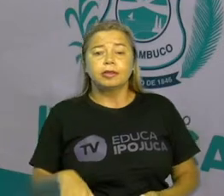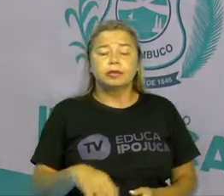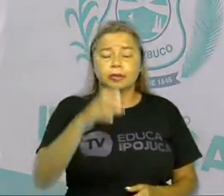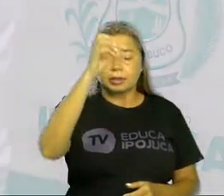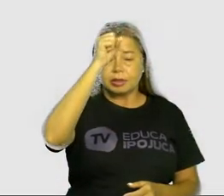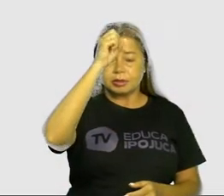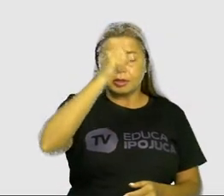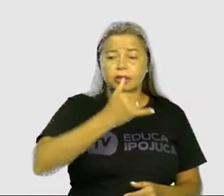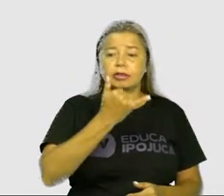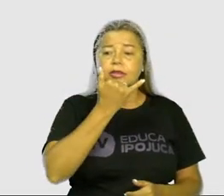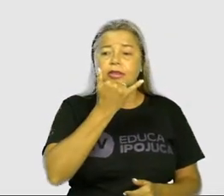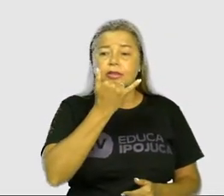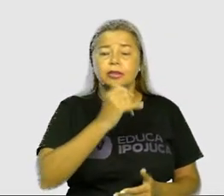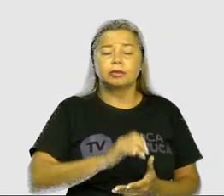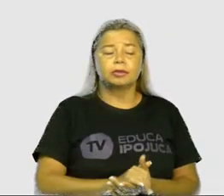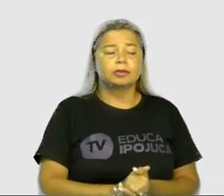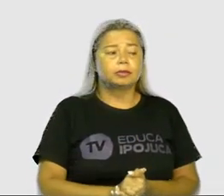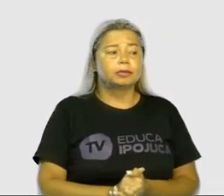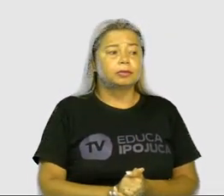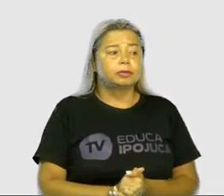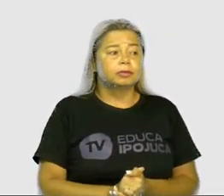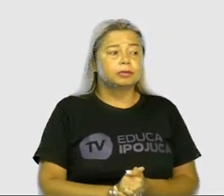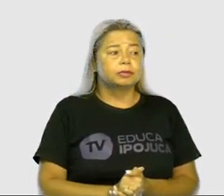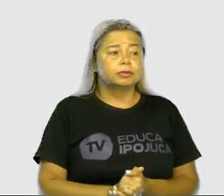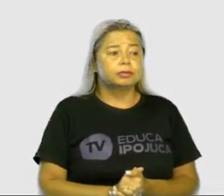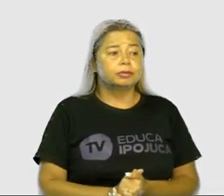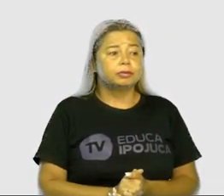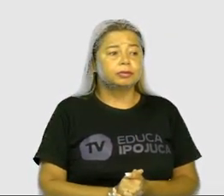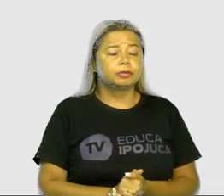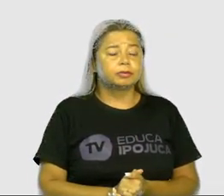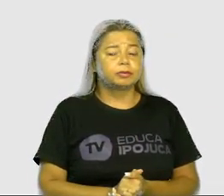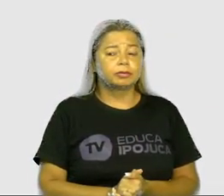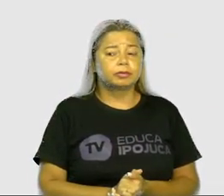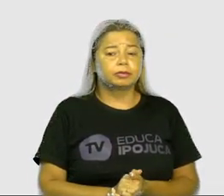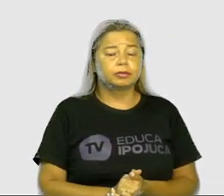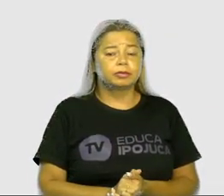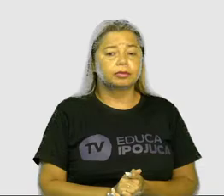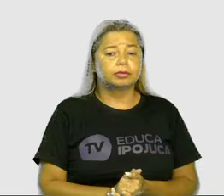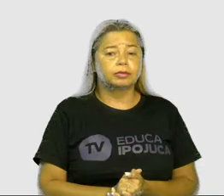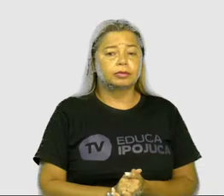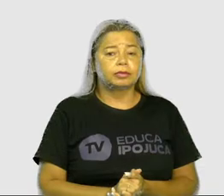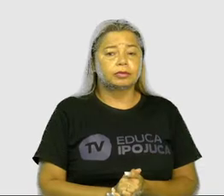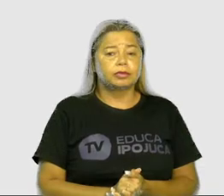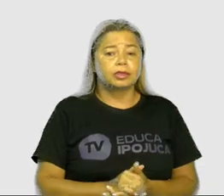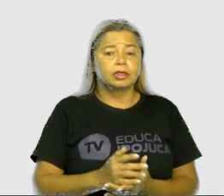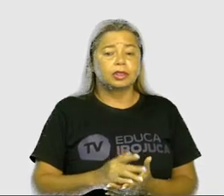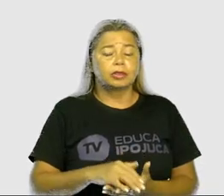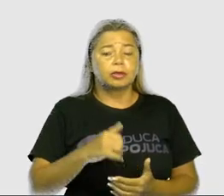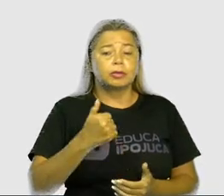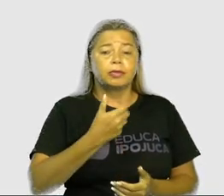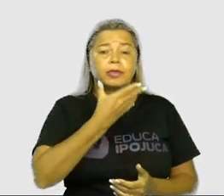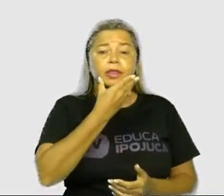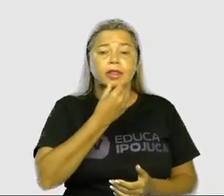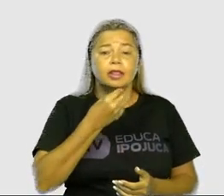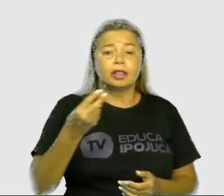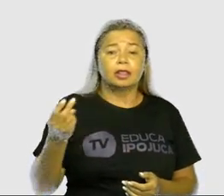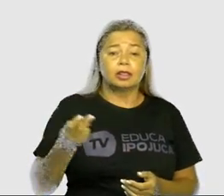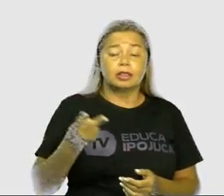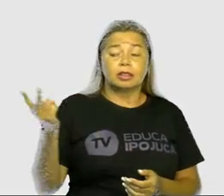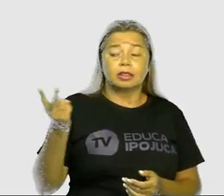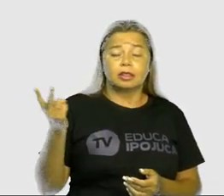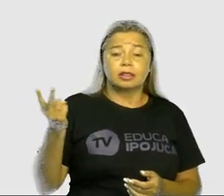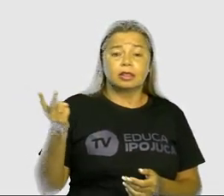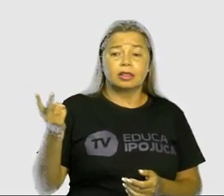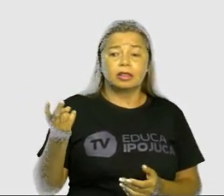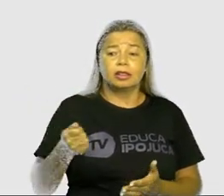go! Então, vamos lá. They bought her a new bike. Eles compraram uma nova bicicleta